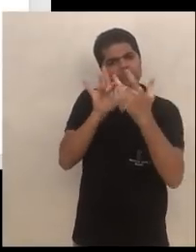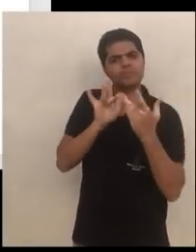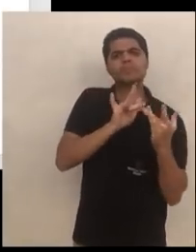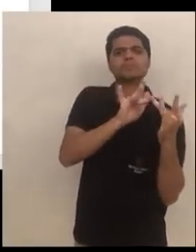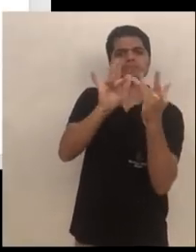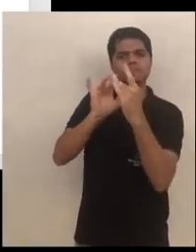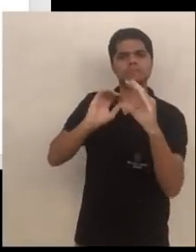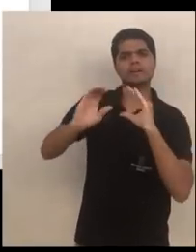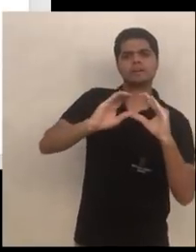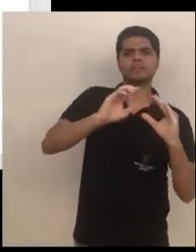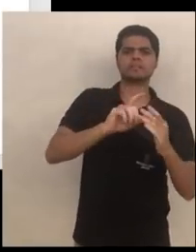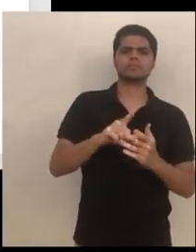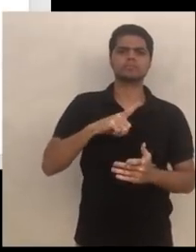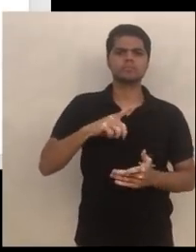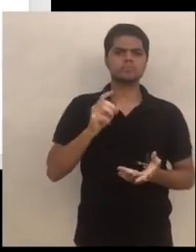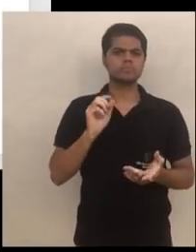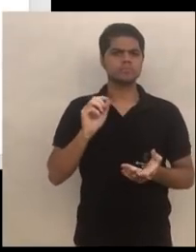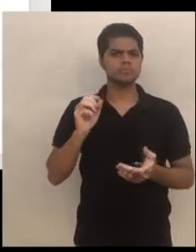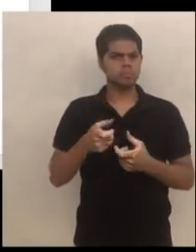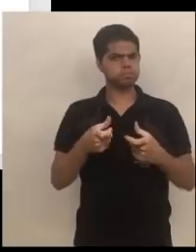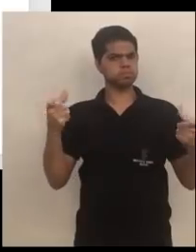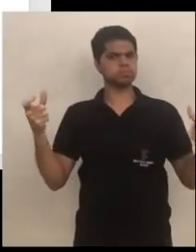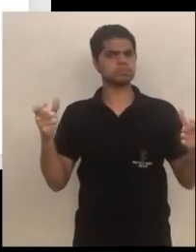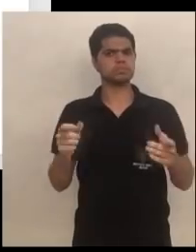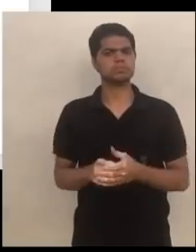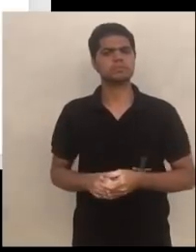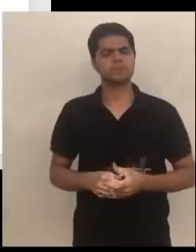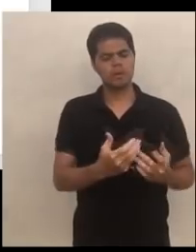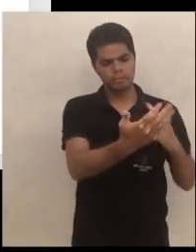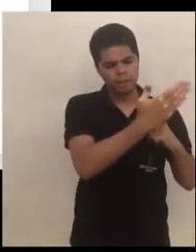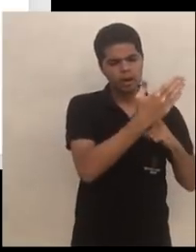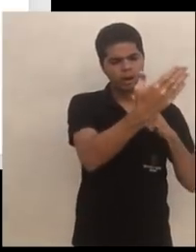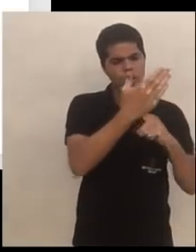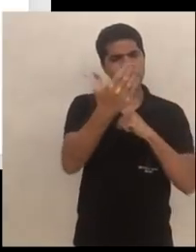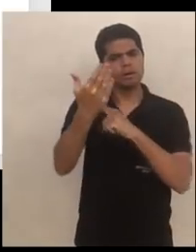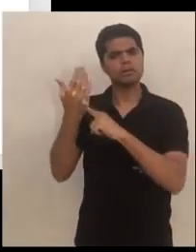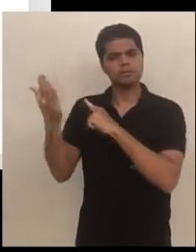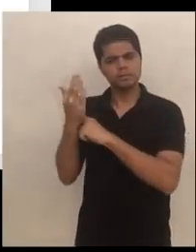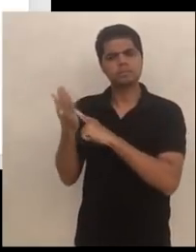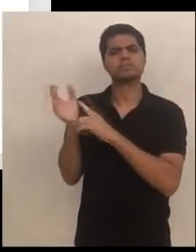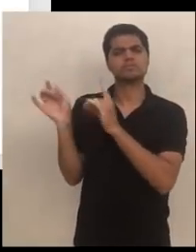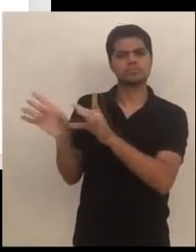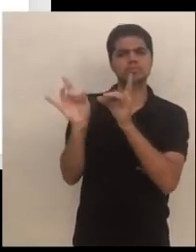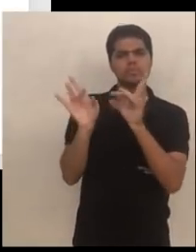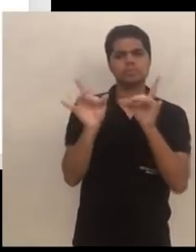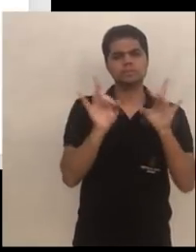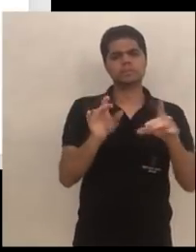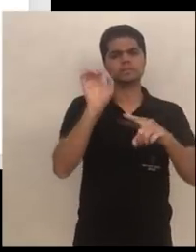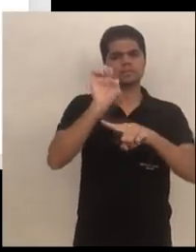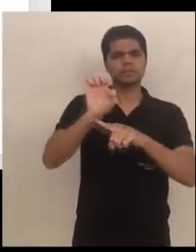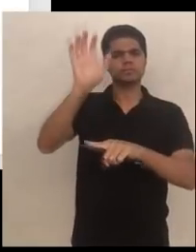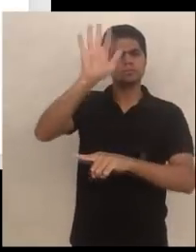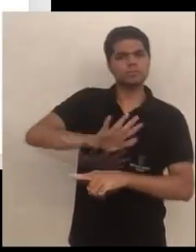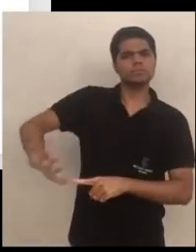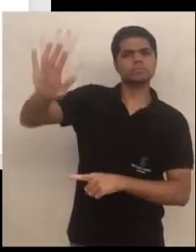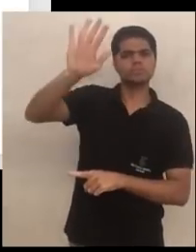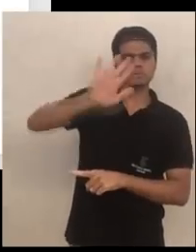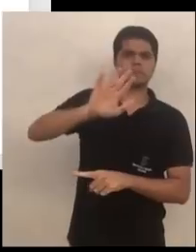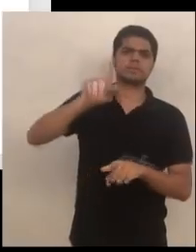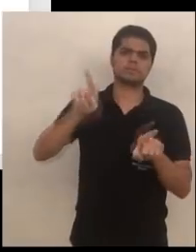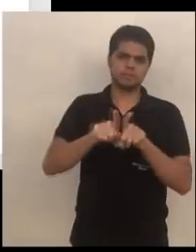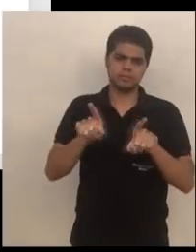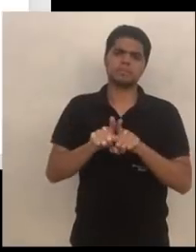Wellington, da SUAF também, tem uma grande contribuição com essa parte de comercialização no estado, tem nos